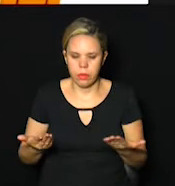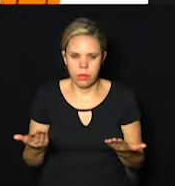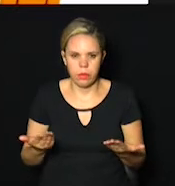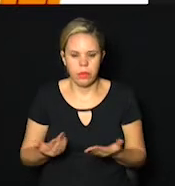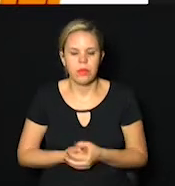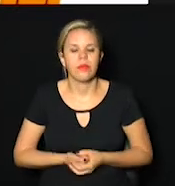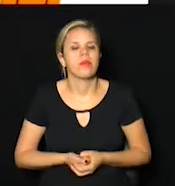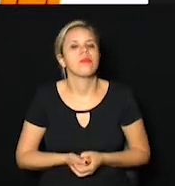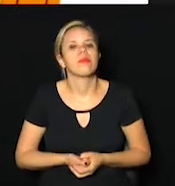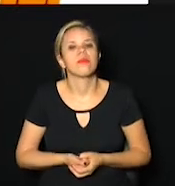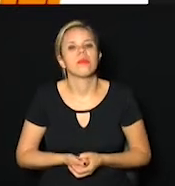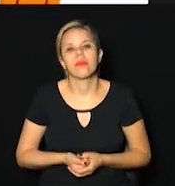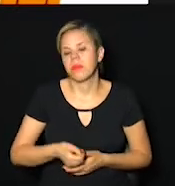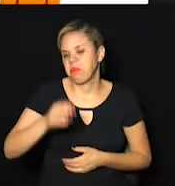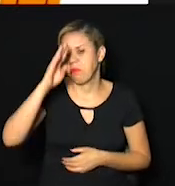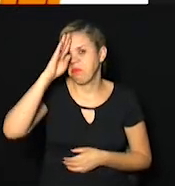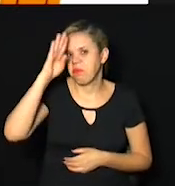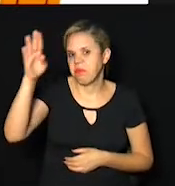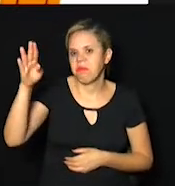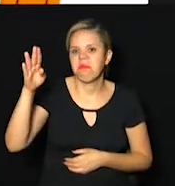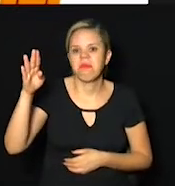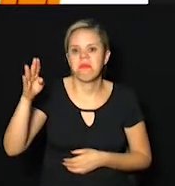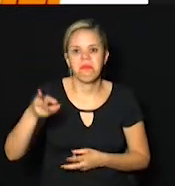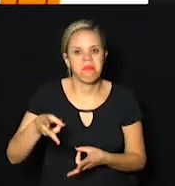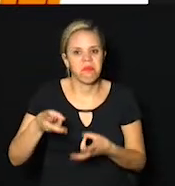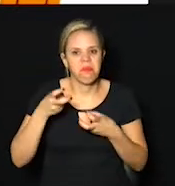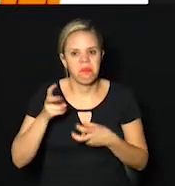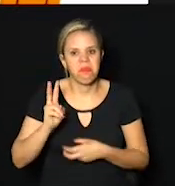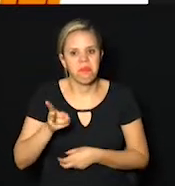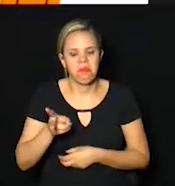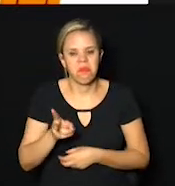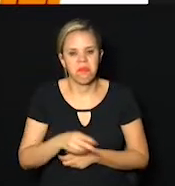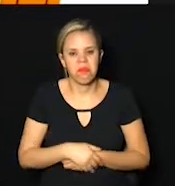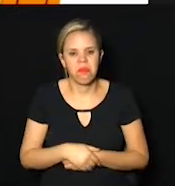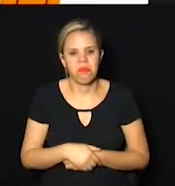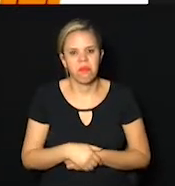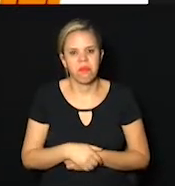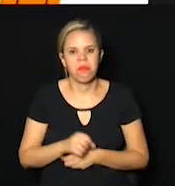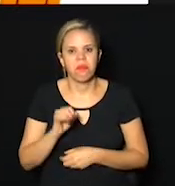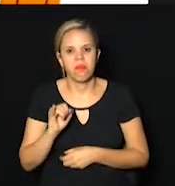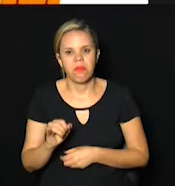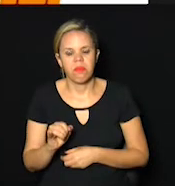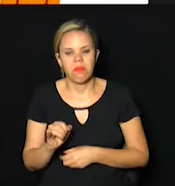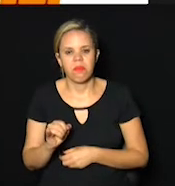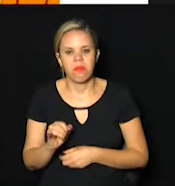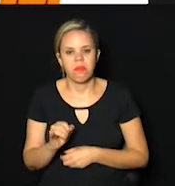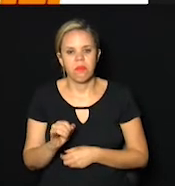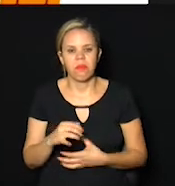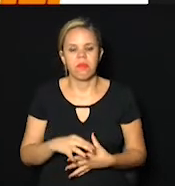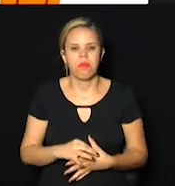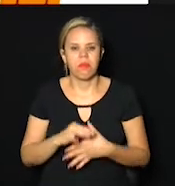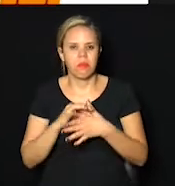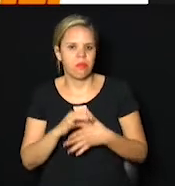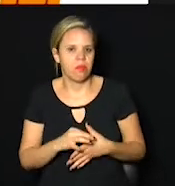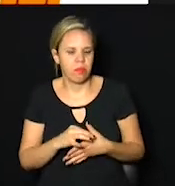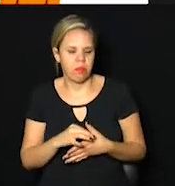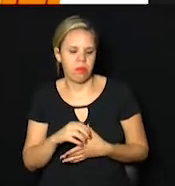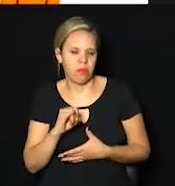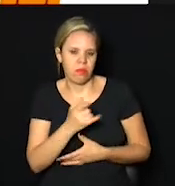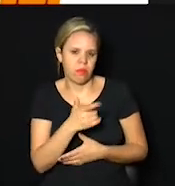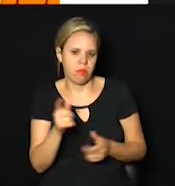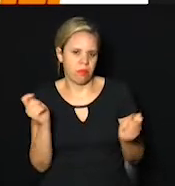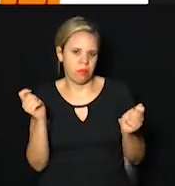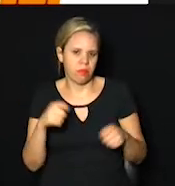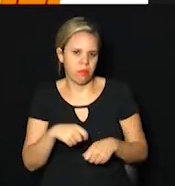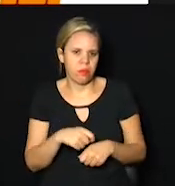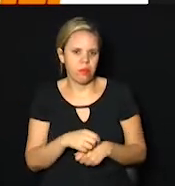isso é fundamental. Notem sempre que se a liderança não tiver